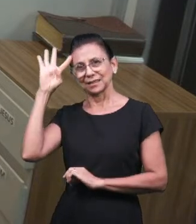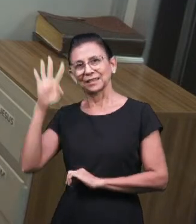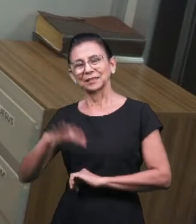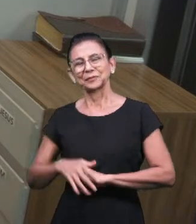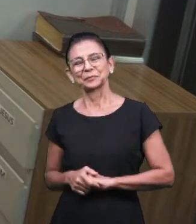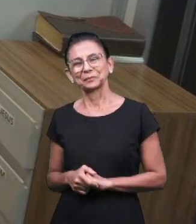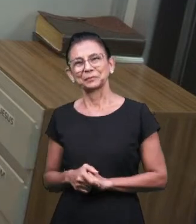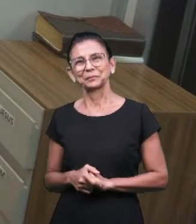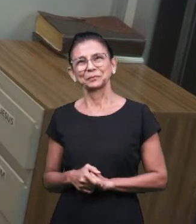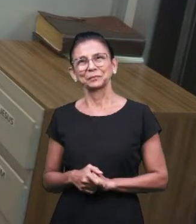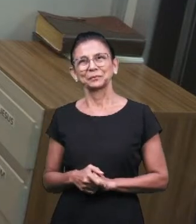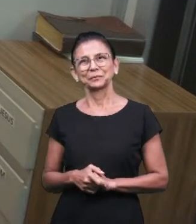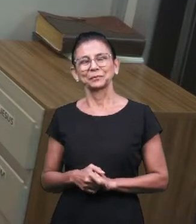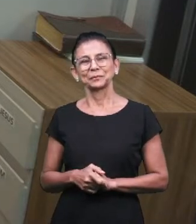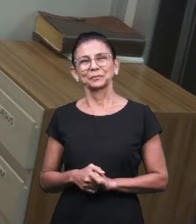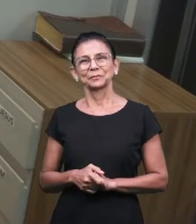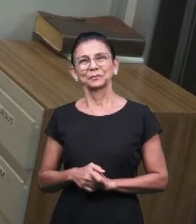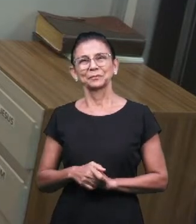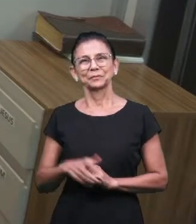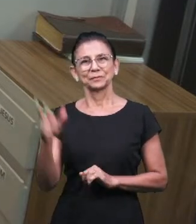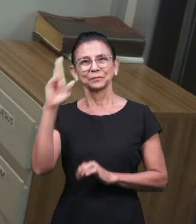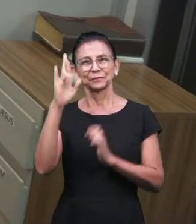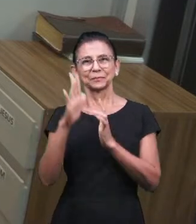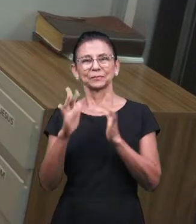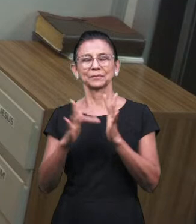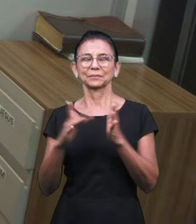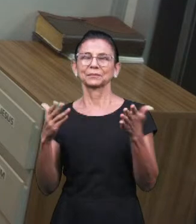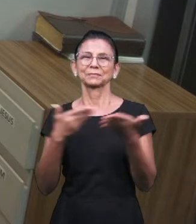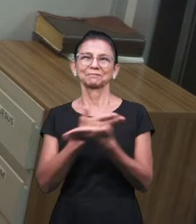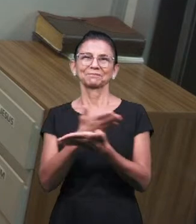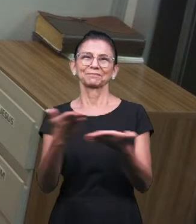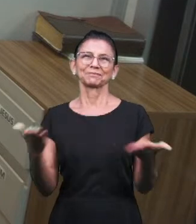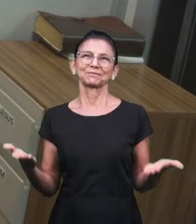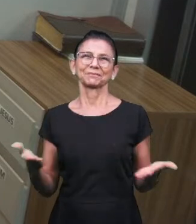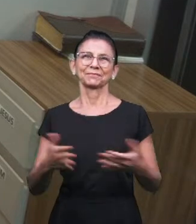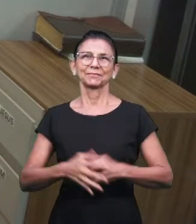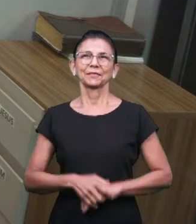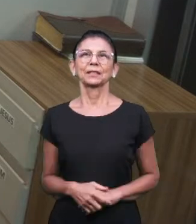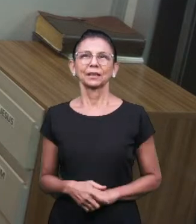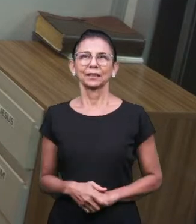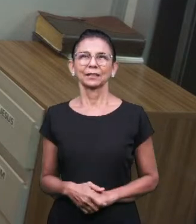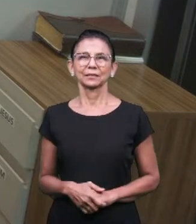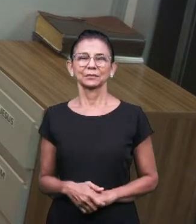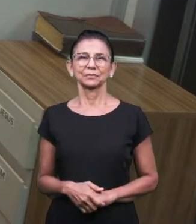senhoras. Nós nos despedimos de todos com a paz do Senhor Jesus.